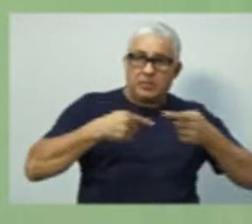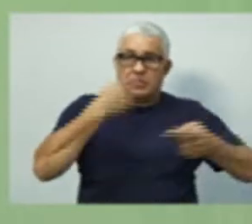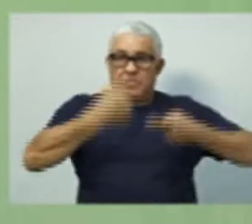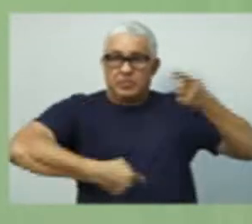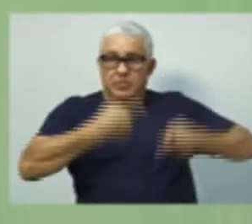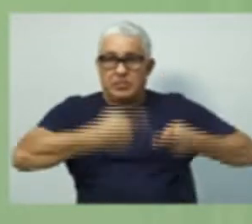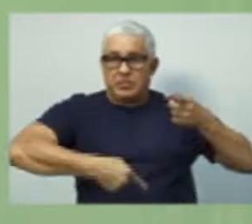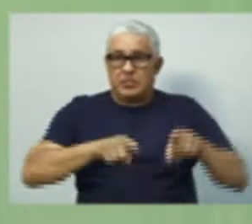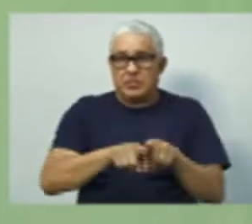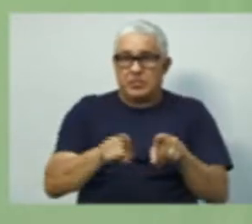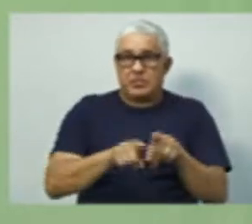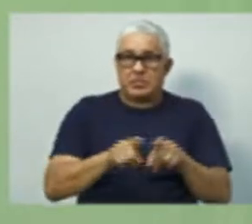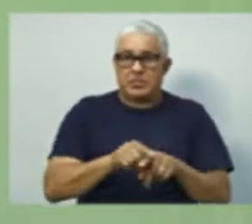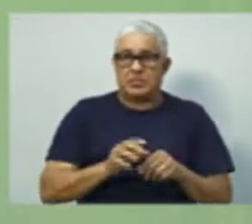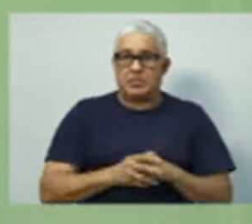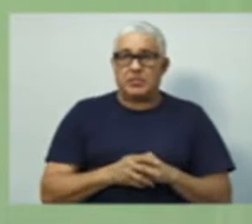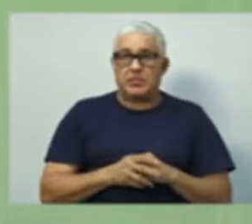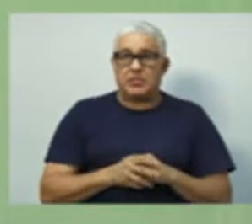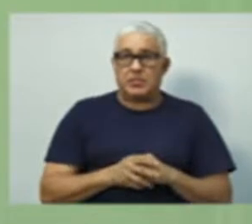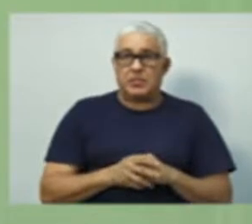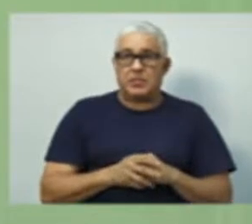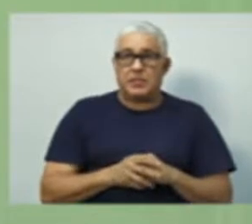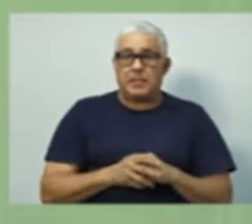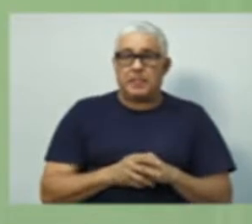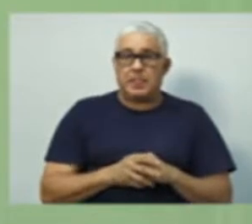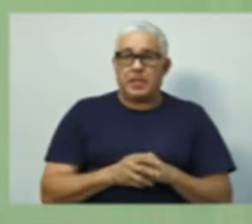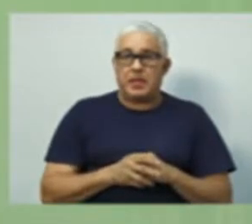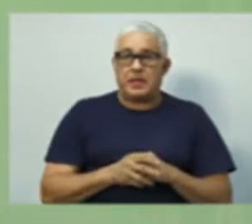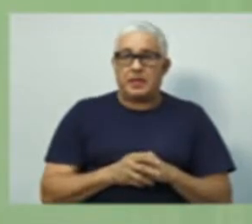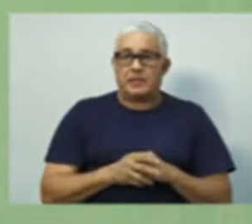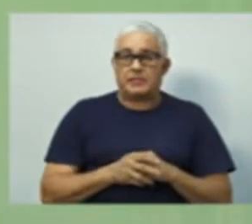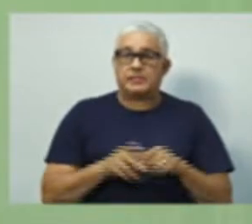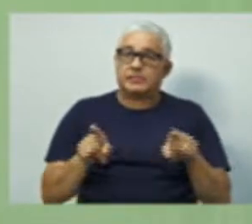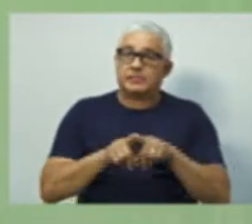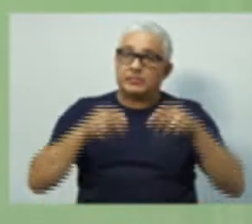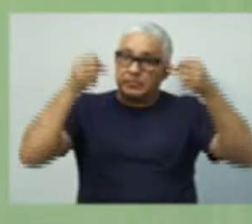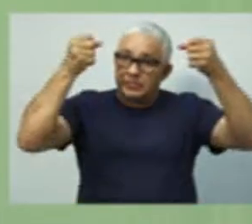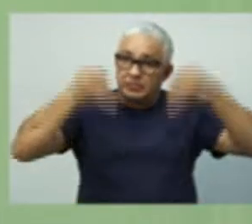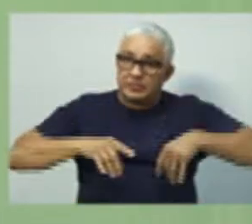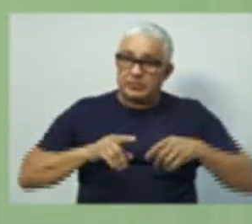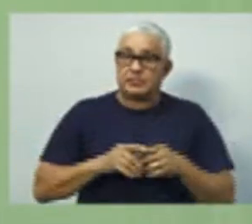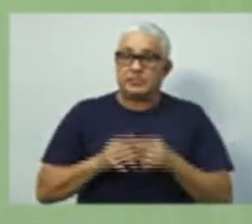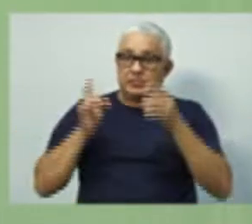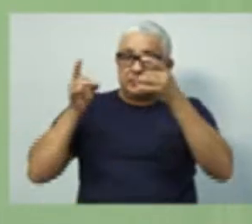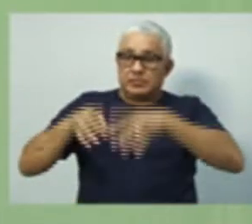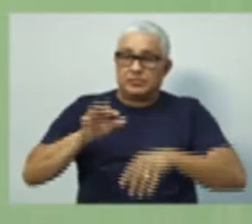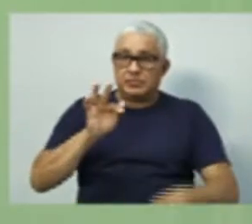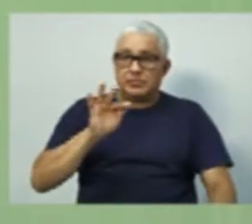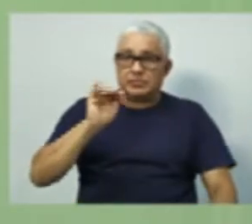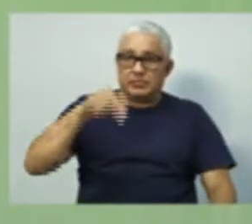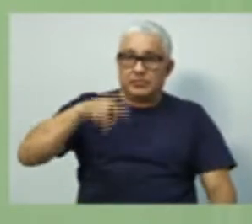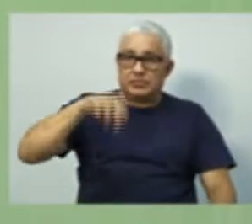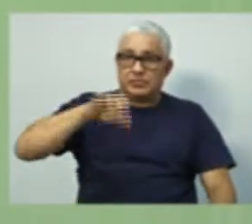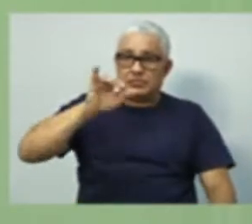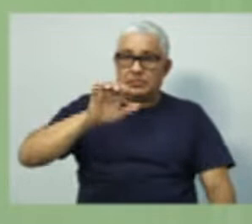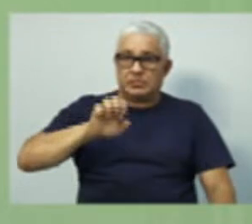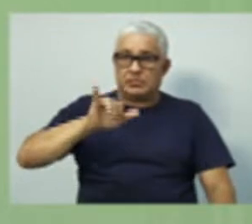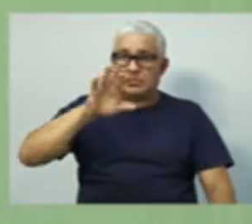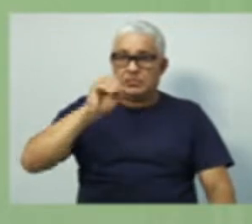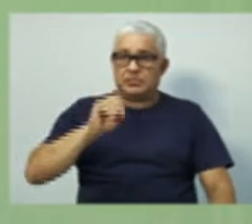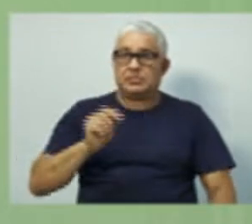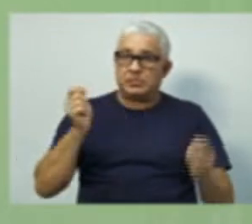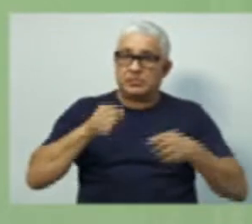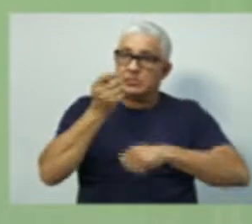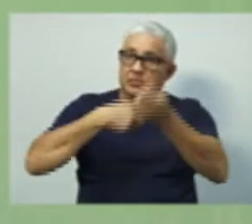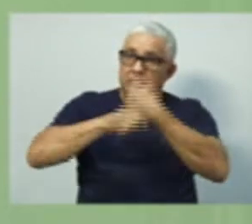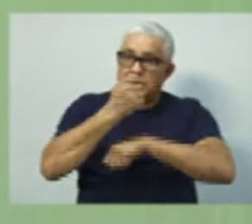políticas que formalmente estabelecidos e expressos em resultados financeiros permite à